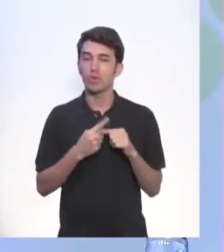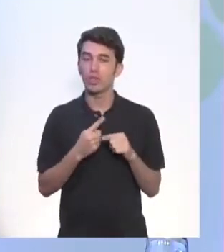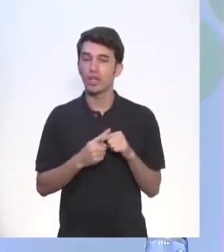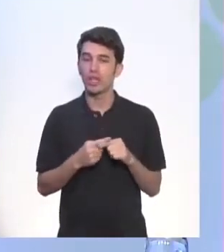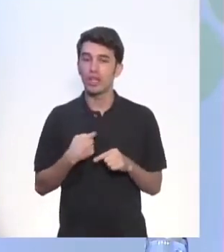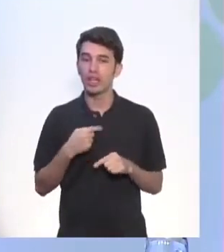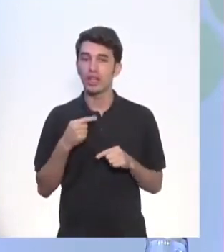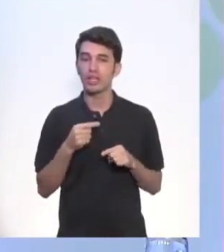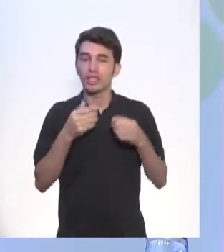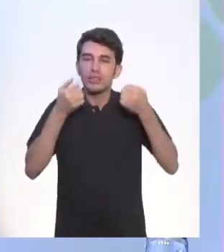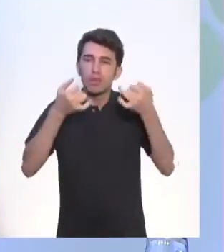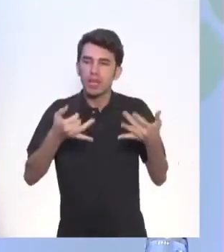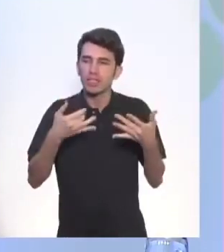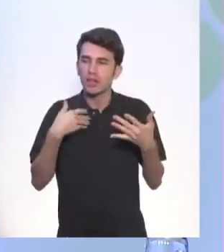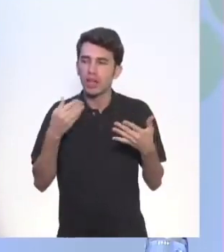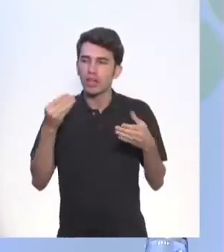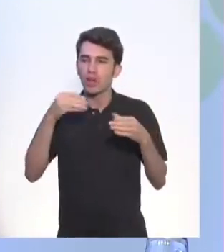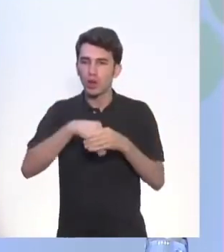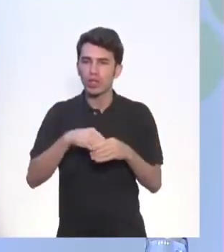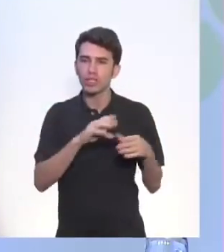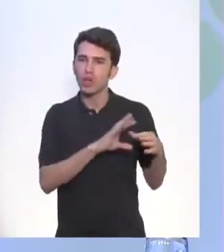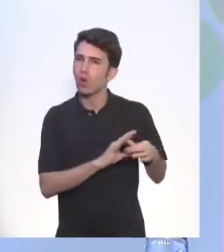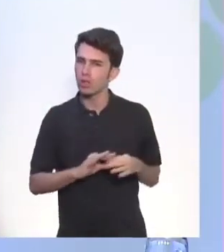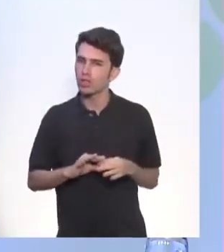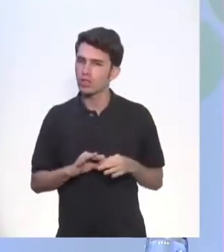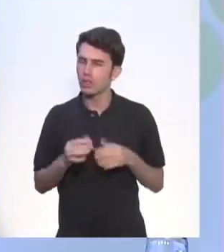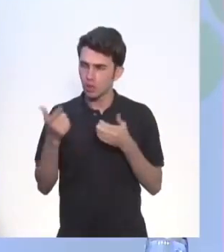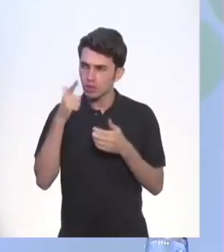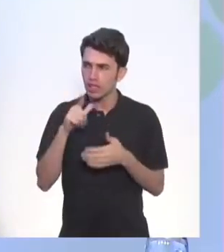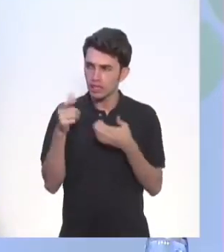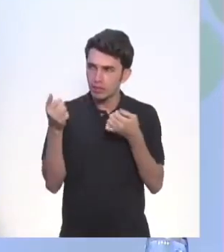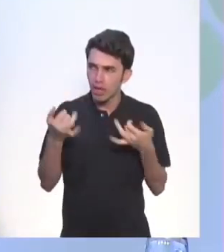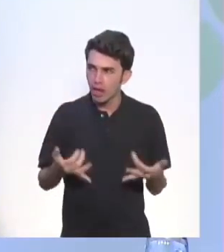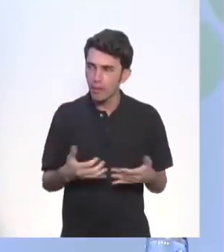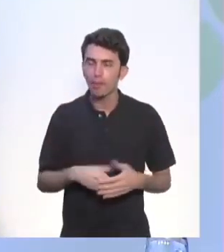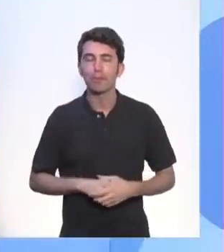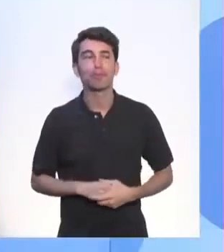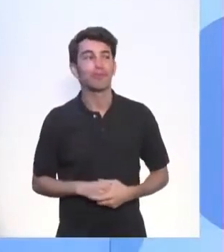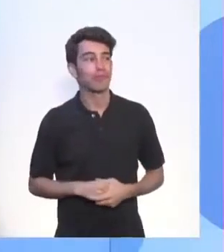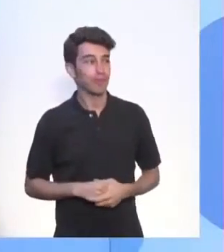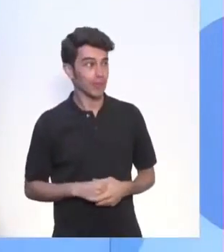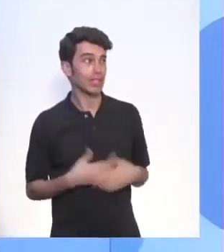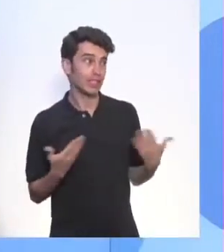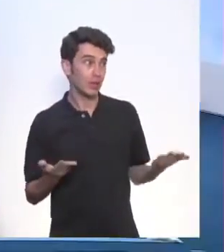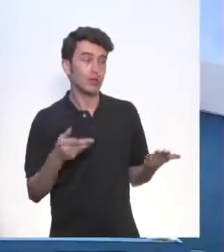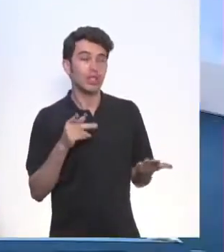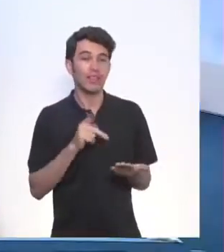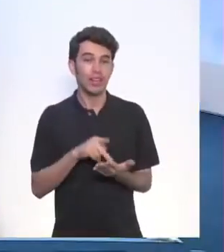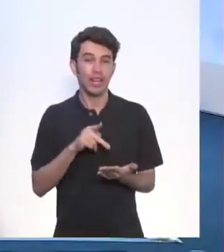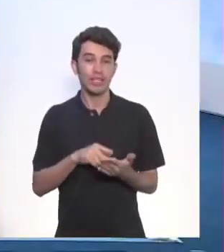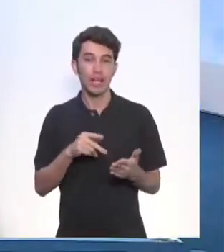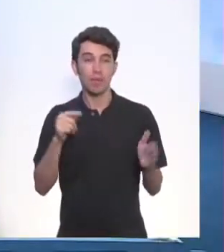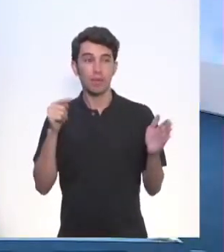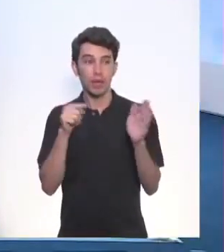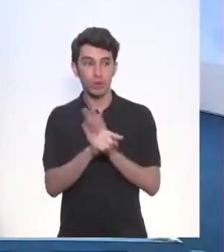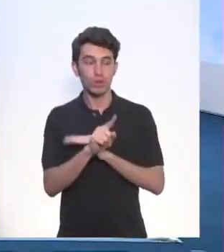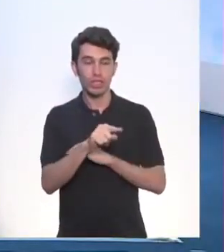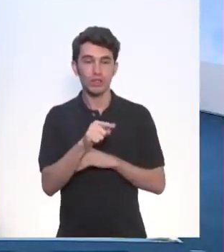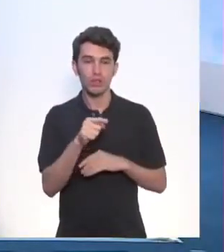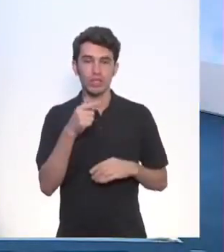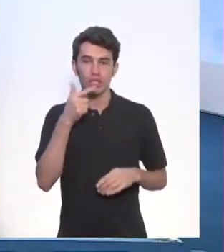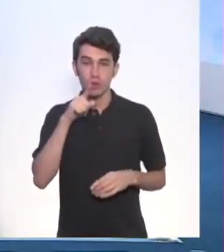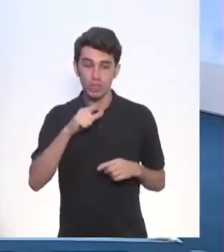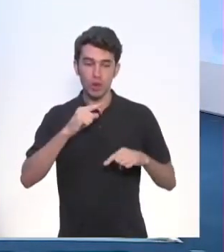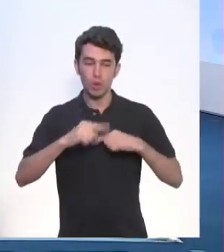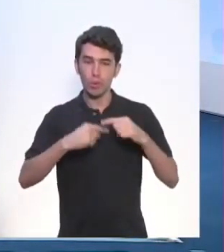aí nesse contexto. Você consegue nos pontuar nesse contexto? Então, na verdade, a pergunta é, você passou por um processo de